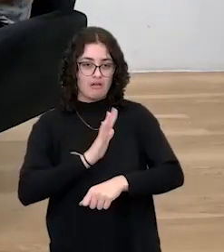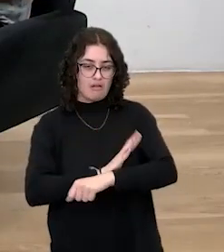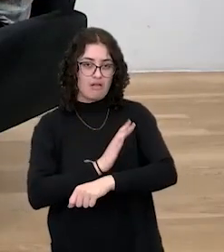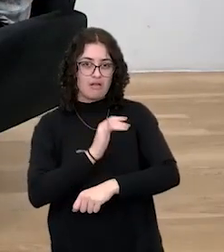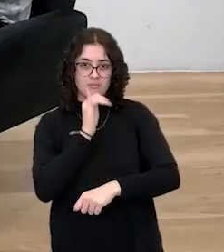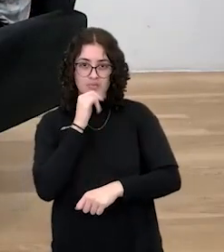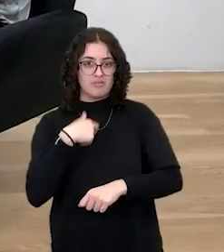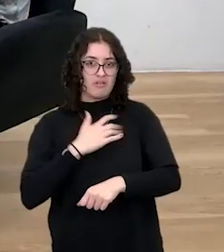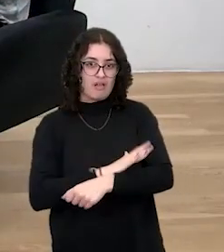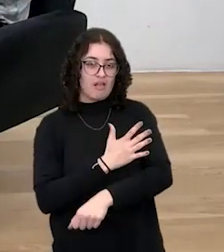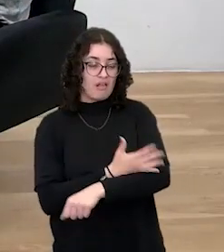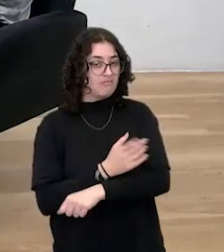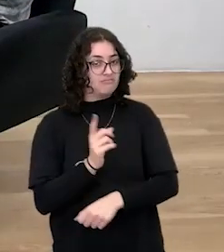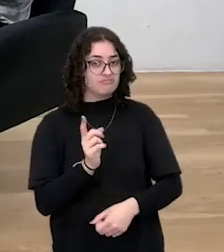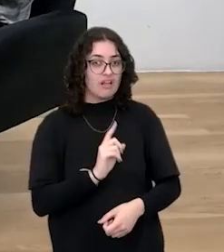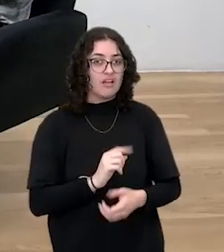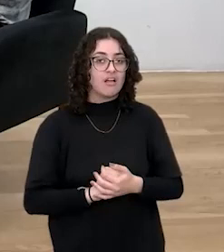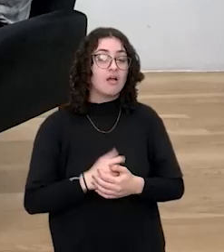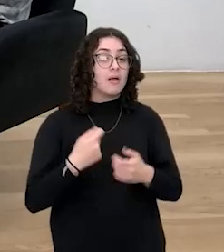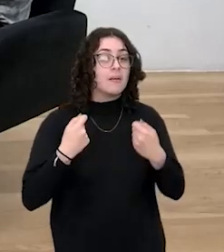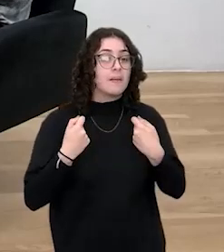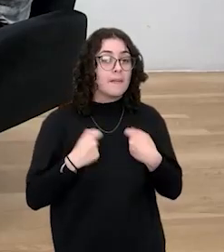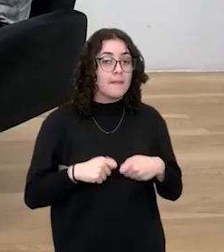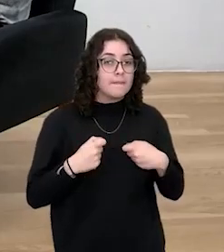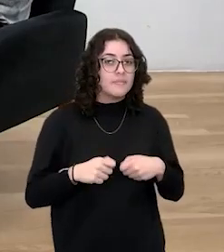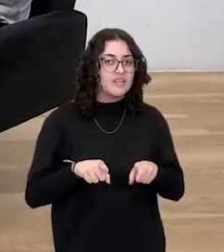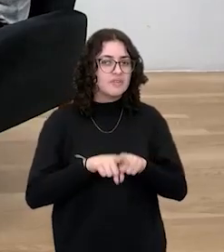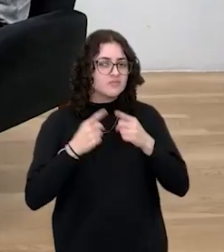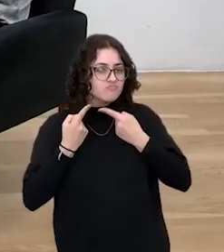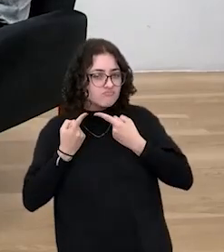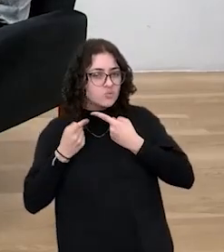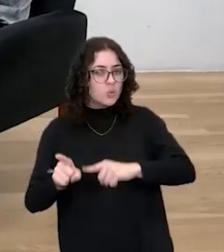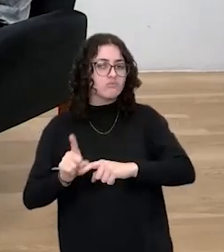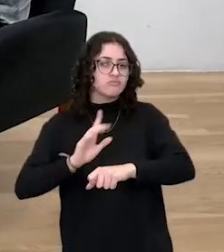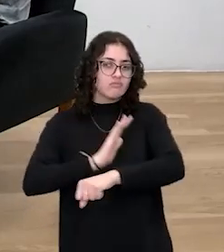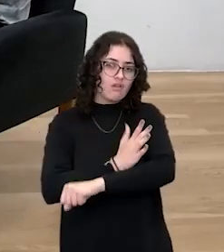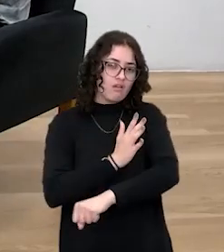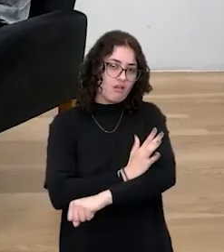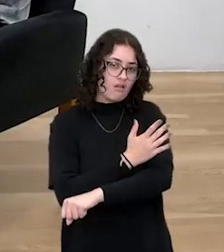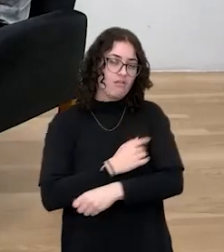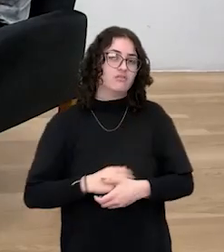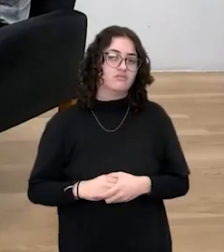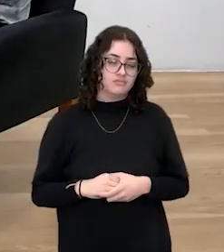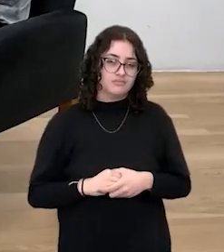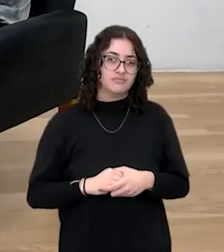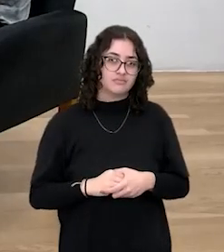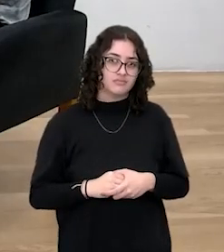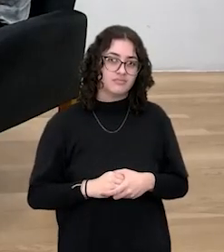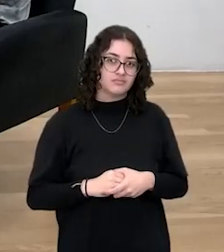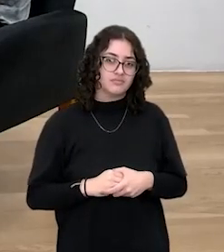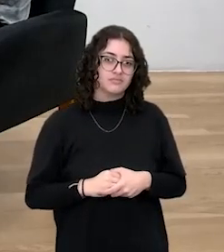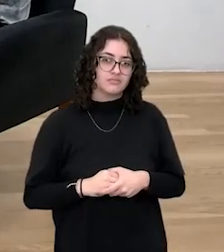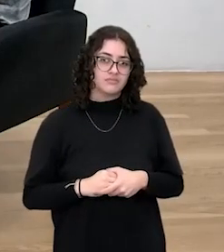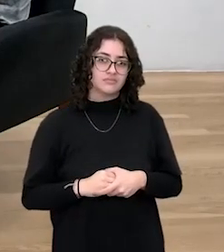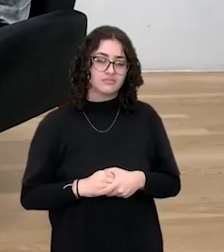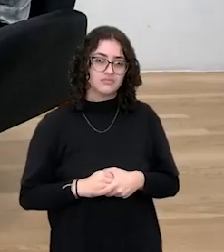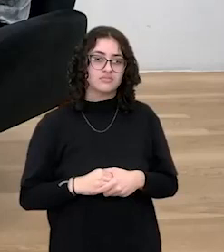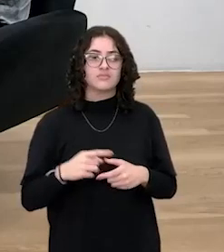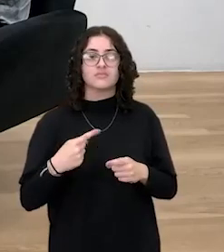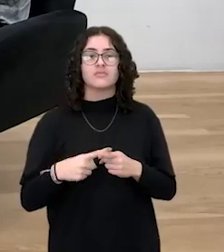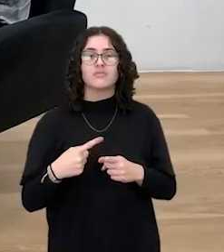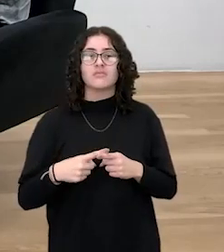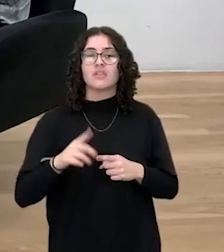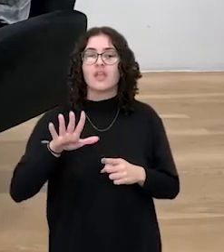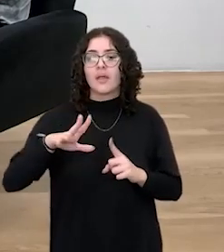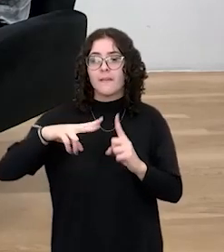racista. Isso. A gente tem que ser antirracista. Antirracista. Porque isso está numa perspectiva